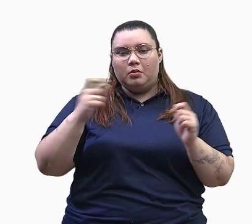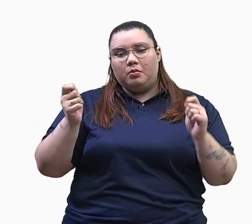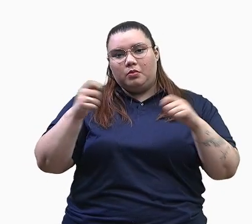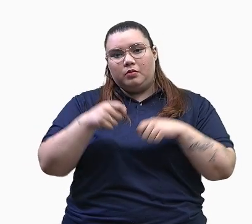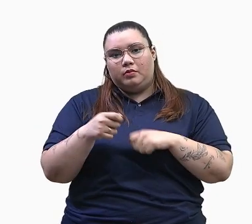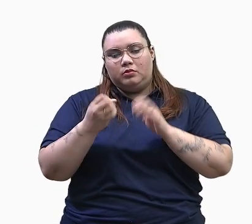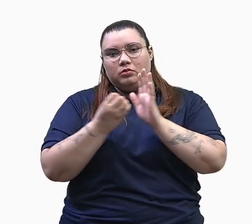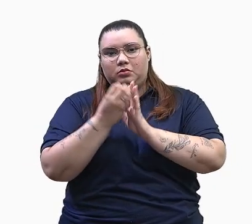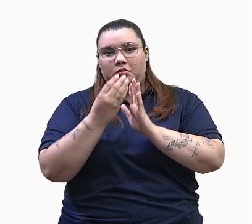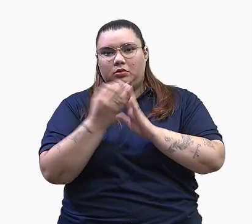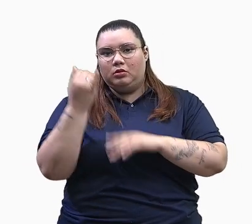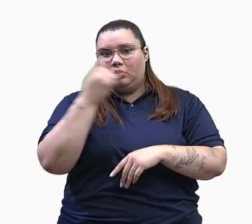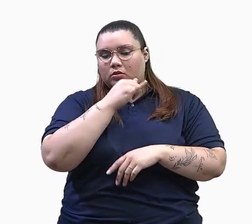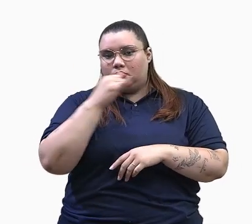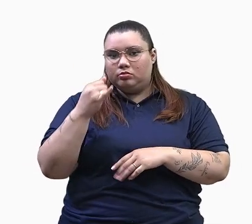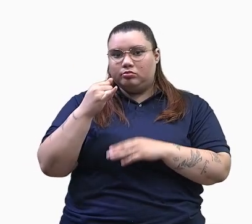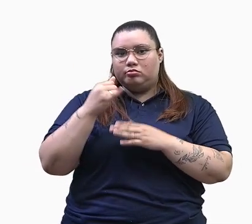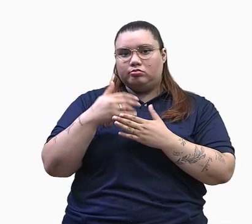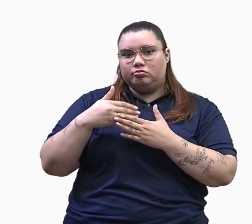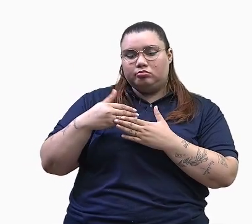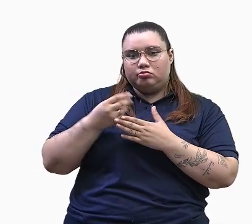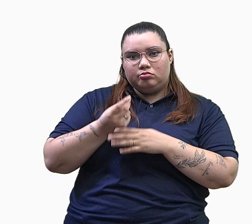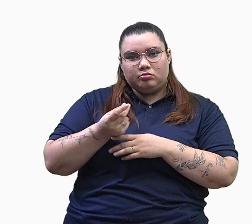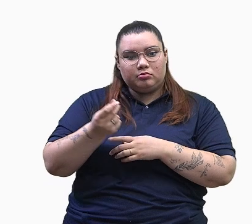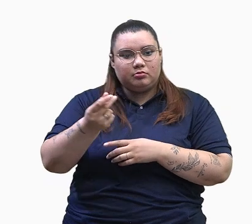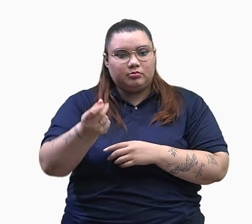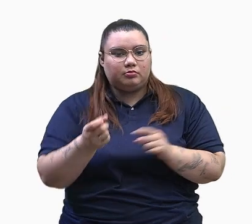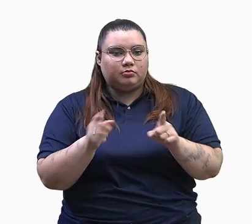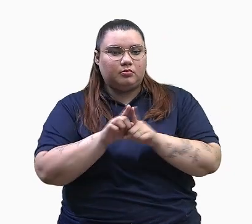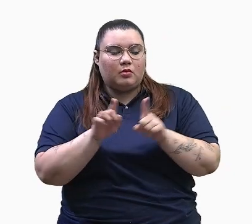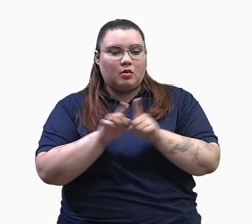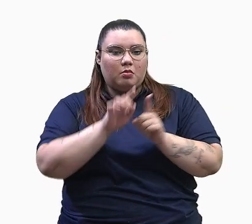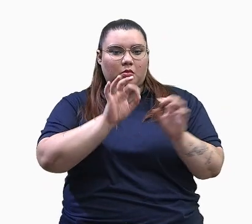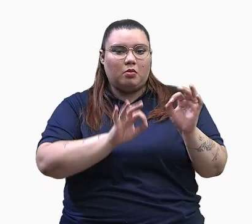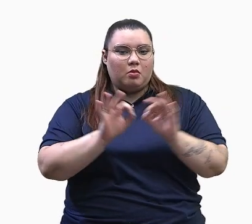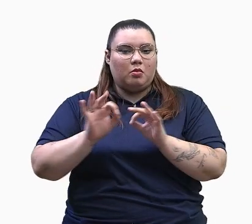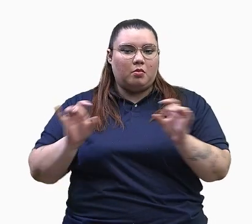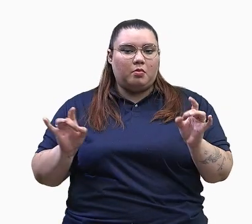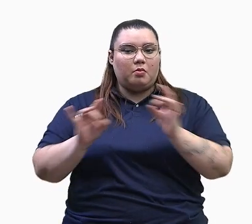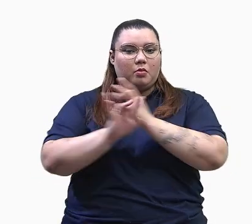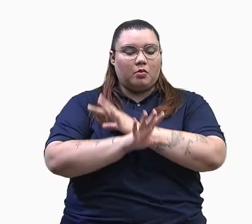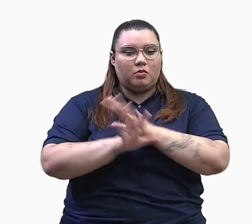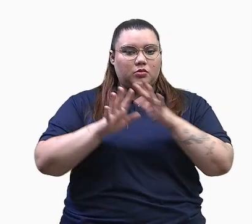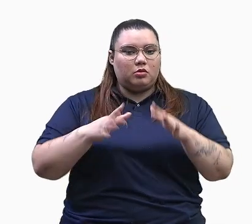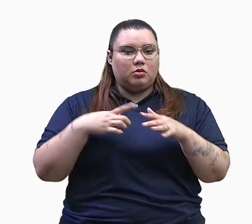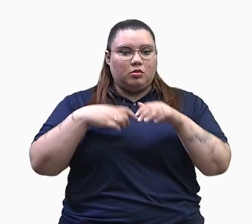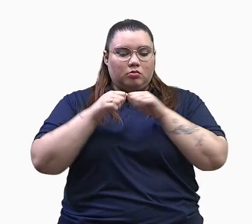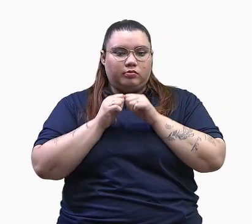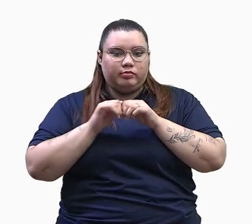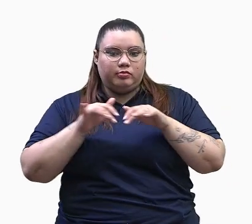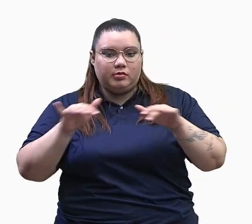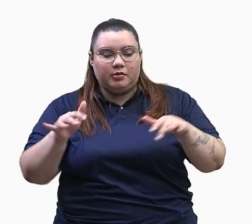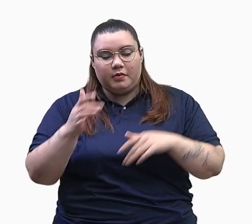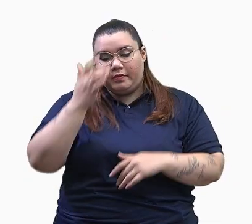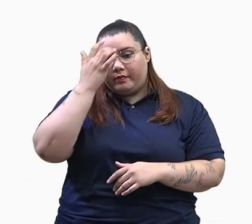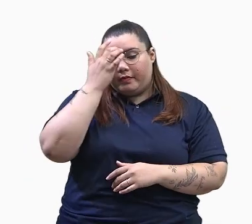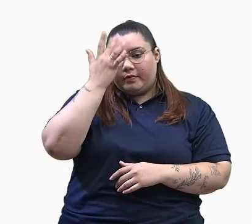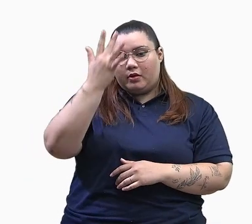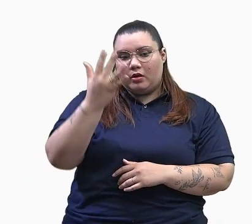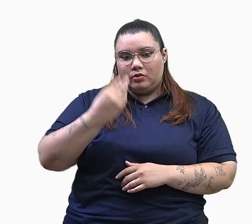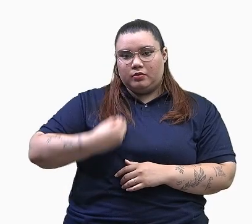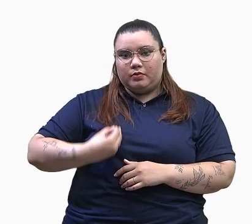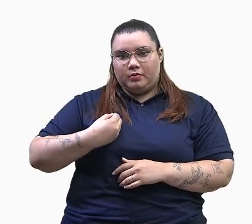energia ali por muito tempo, a infraestrutura pronta, como a rede de distribuição que nós já temos, e isso acaba facilitando